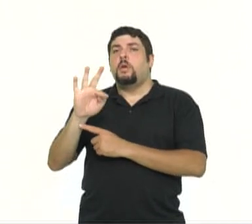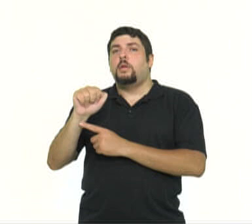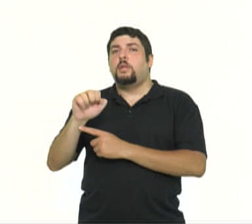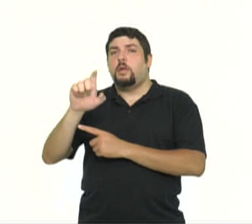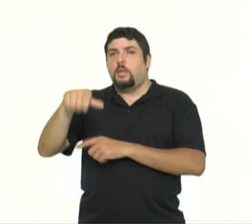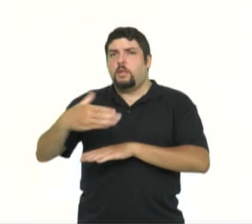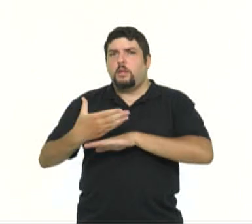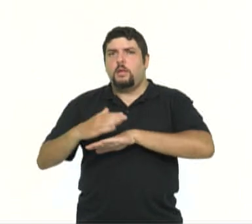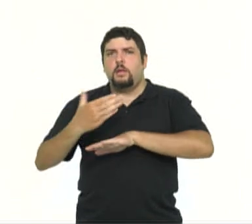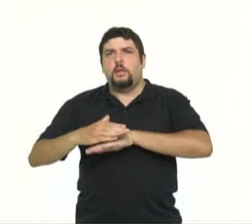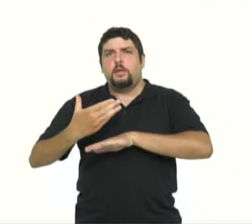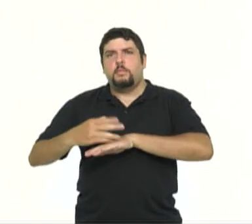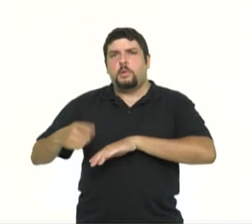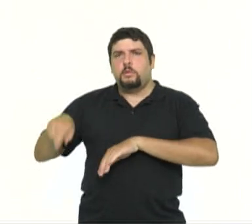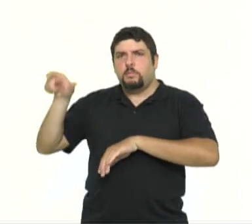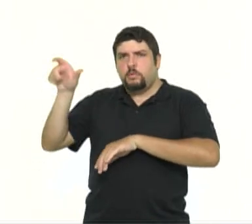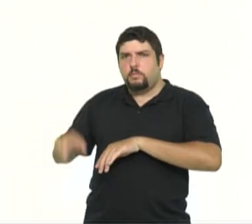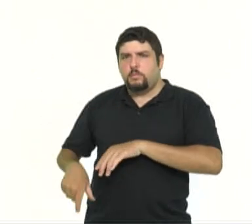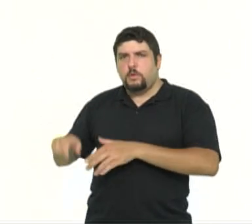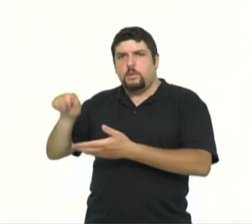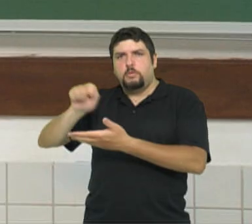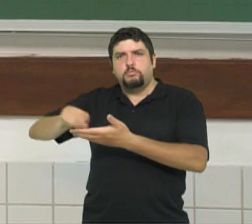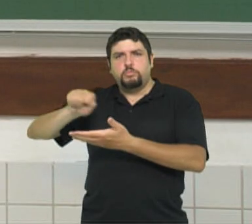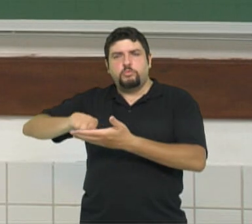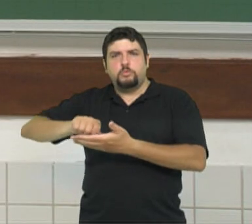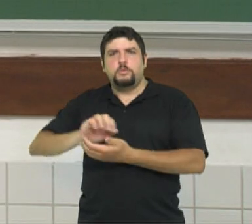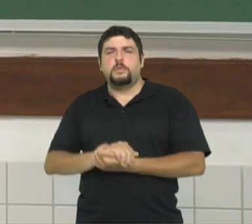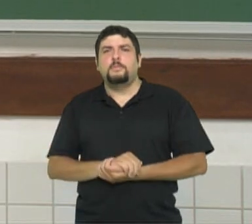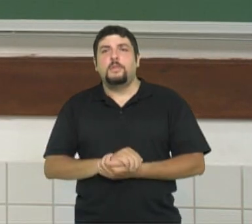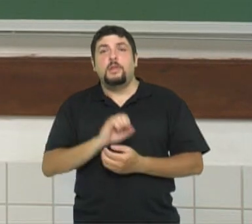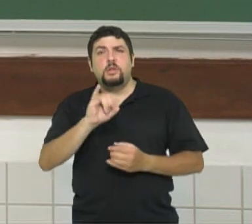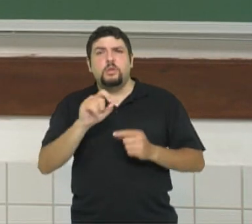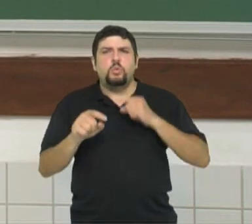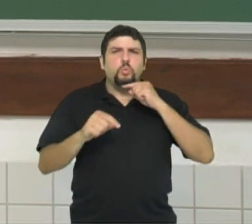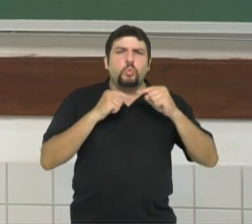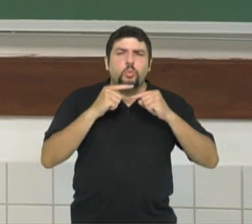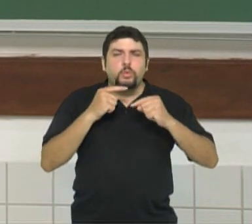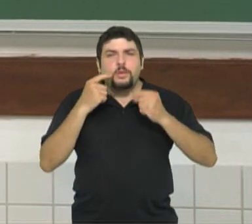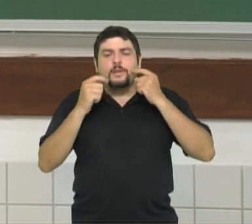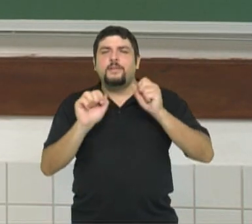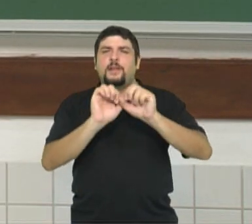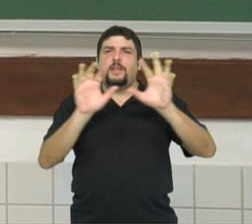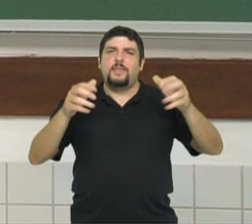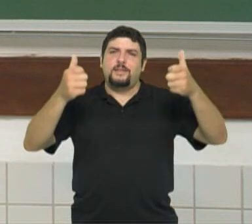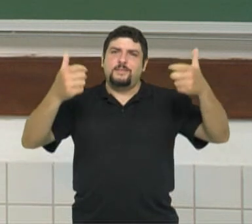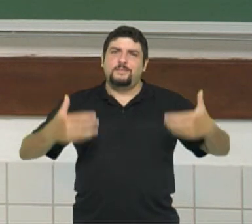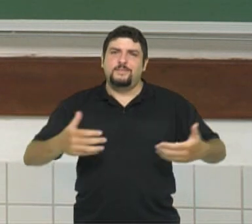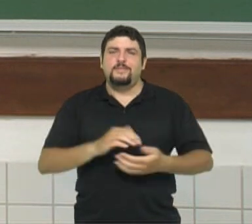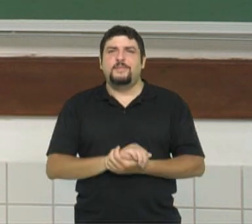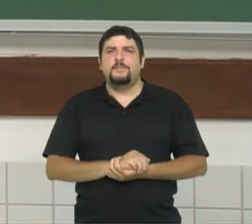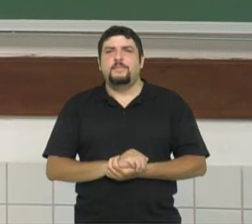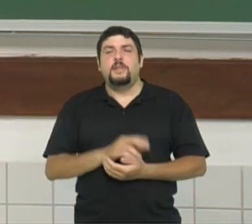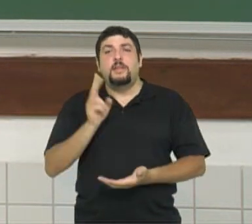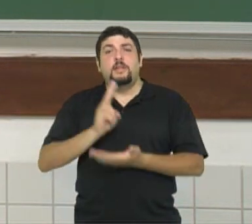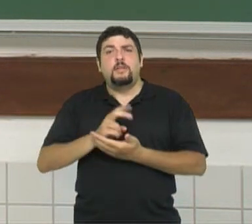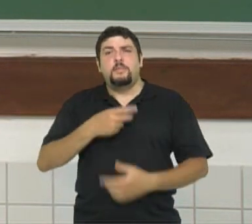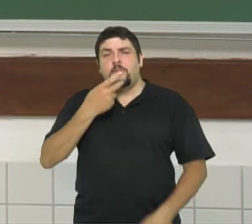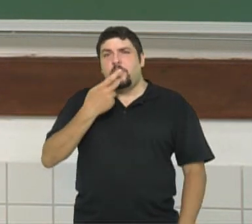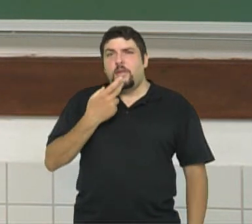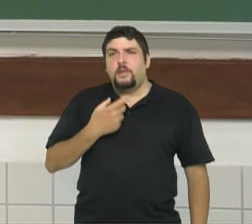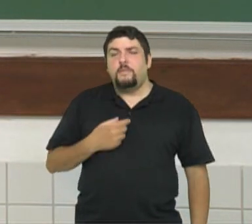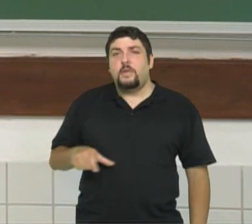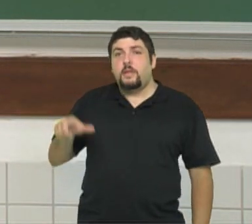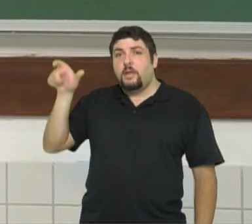próprias autoras da literatura. Então, se alguém tinha alguma dúvida, está aqui esclarecido. Por isso que eu estou falando o tempo todo a poeta. Se eu estivesse